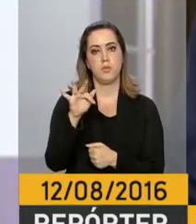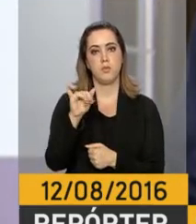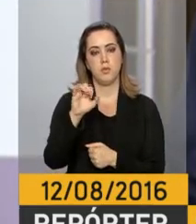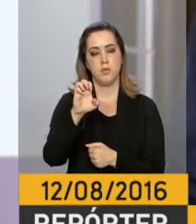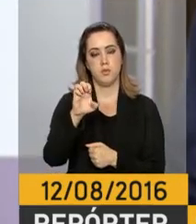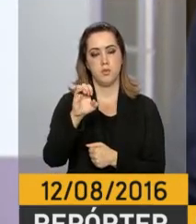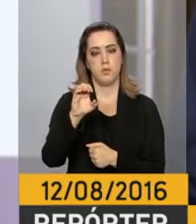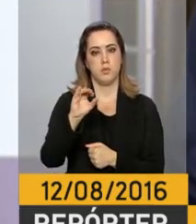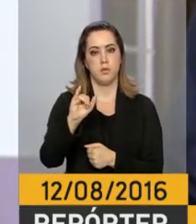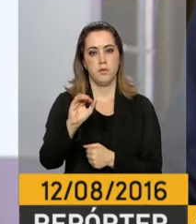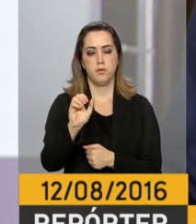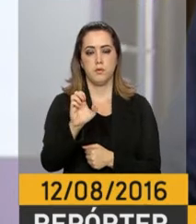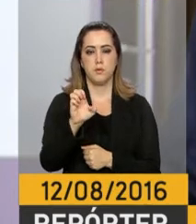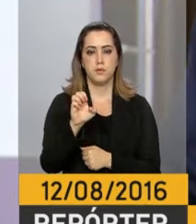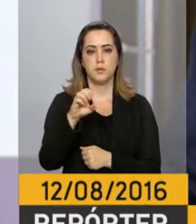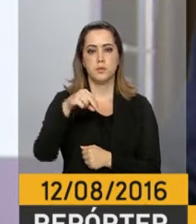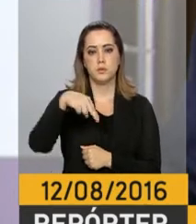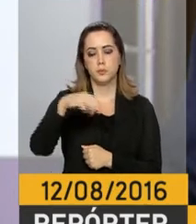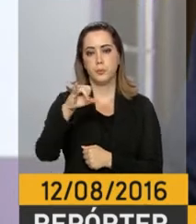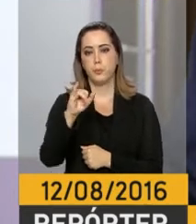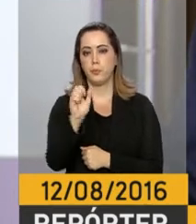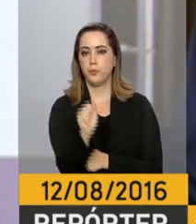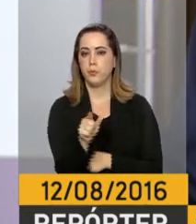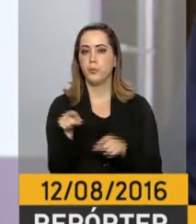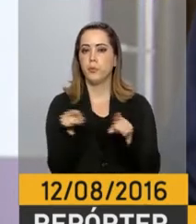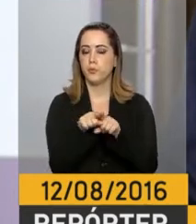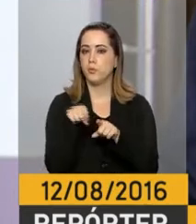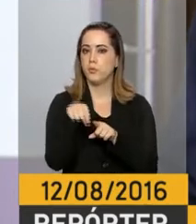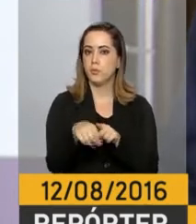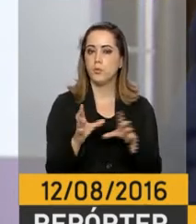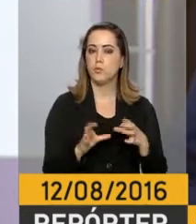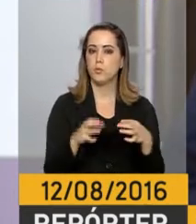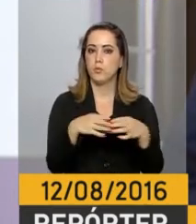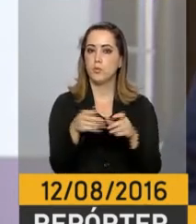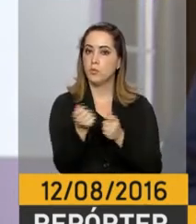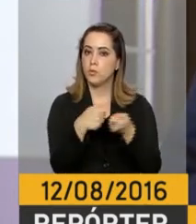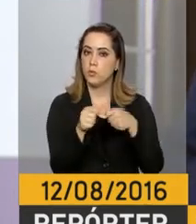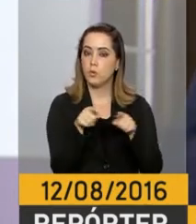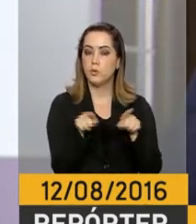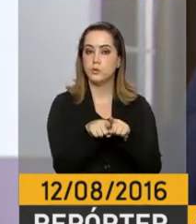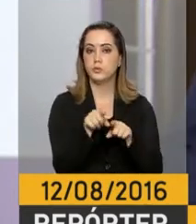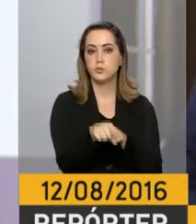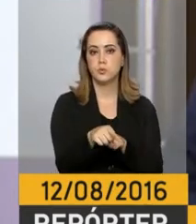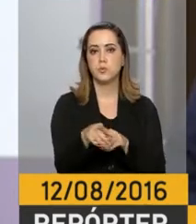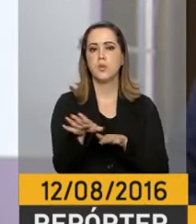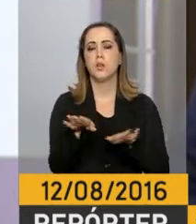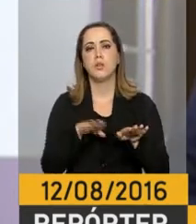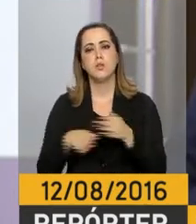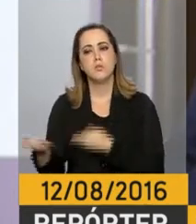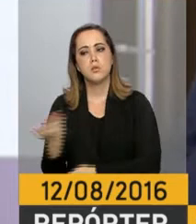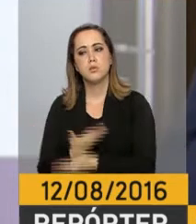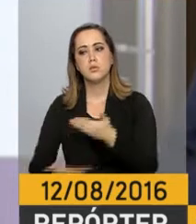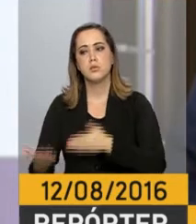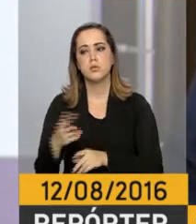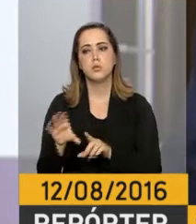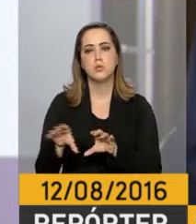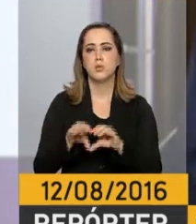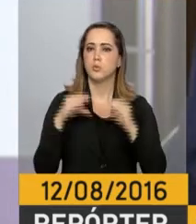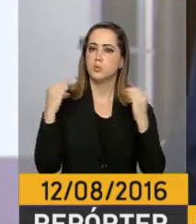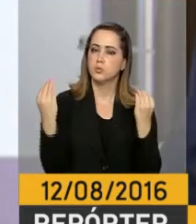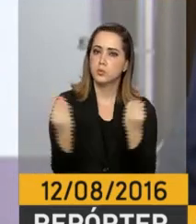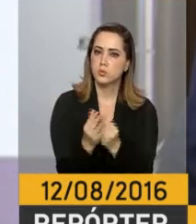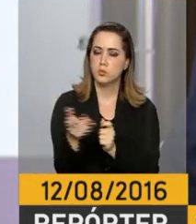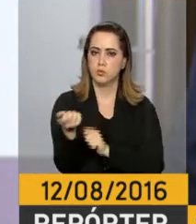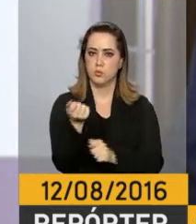sistema. Além das dimensões de eficiência que já mencionei, competitividade, cidadania financeira,